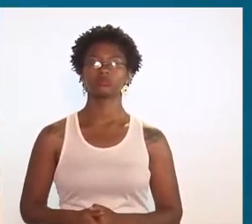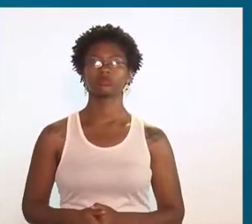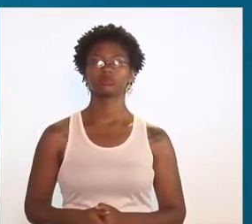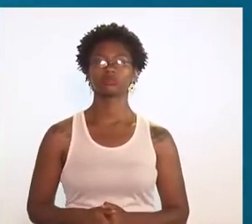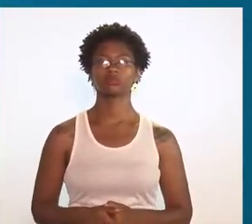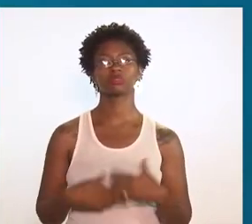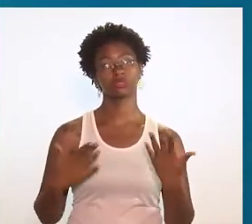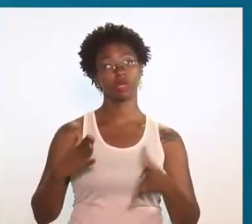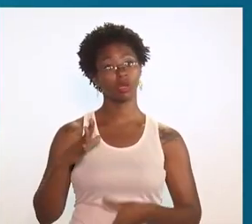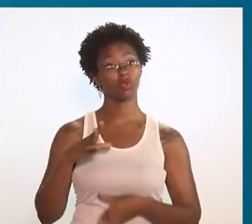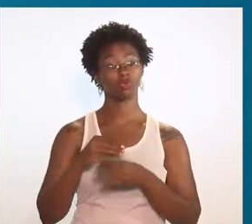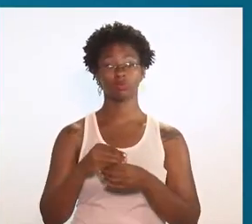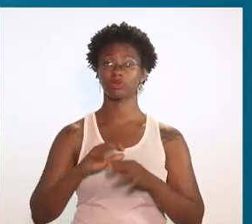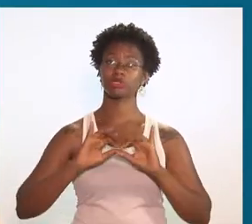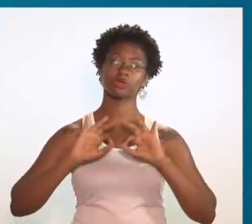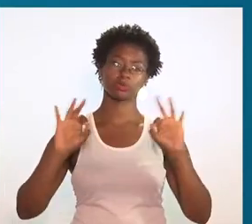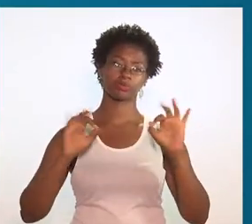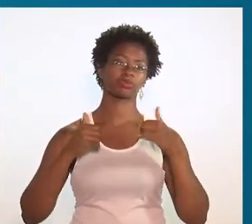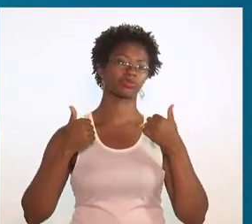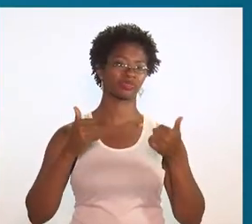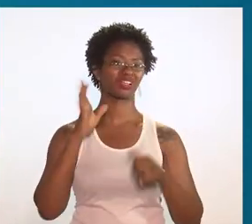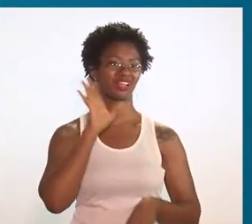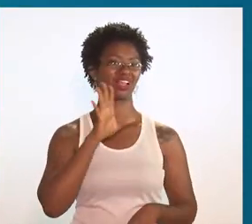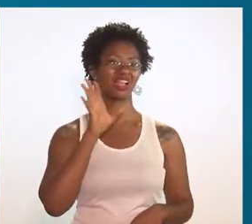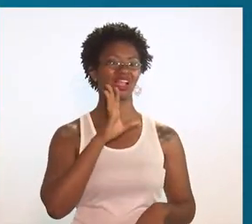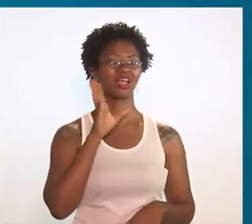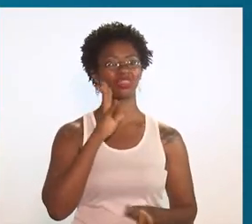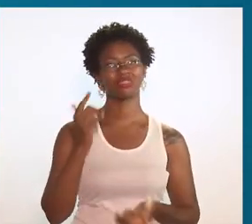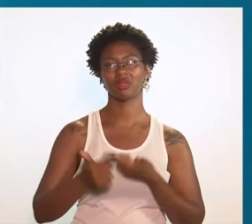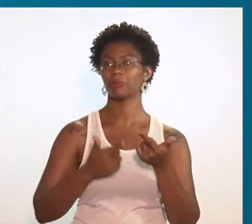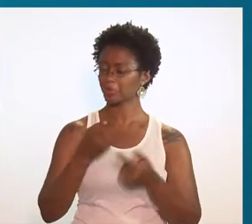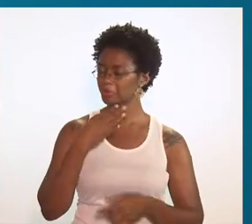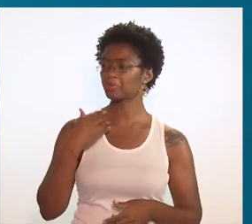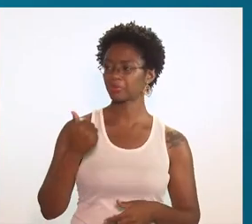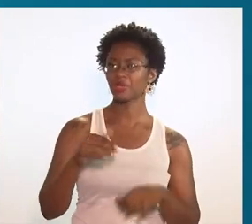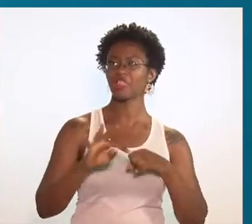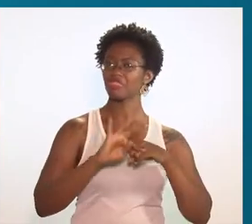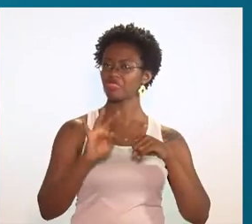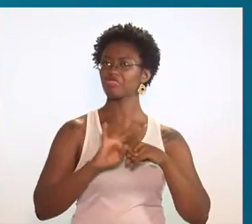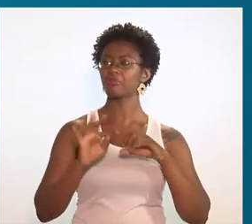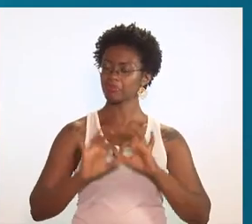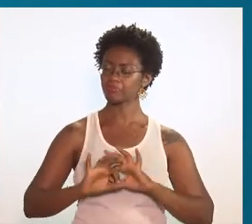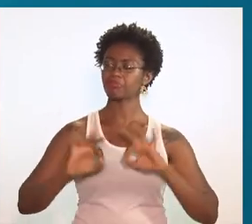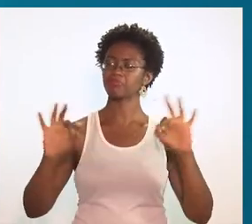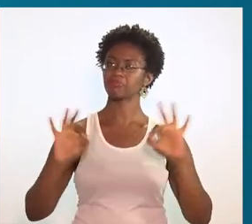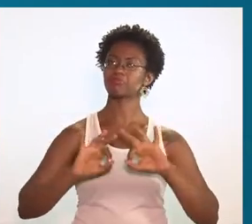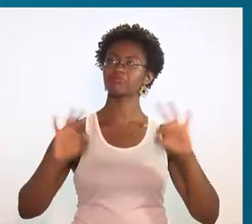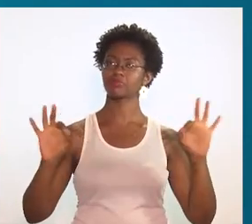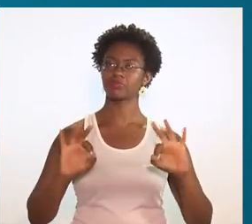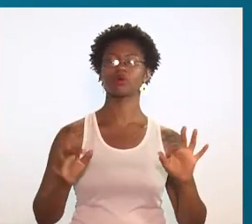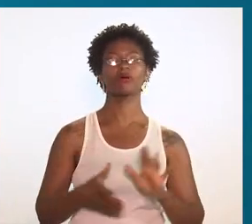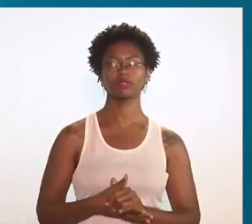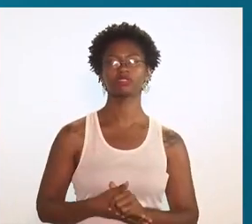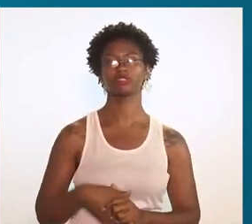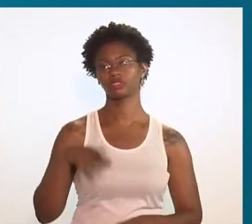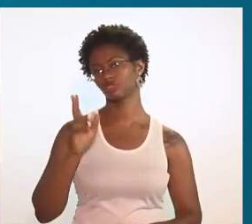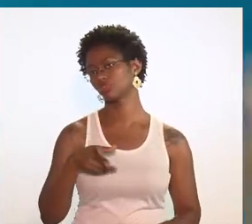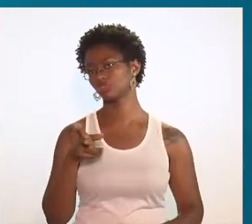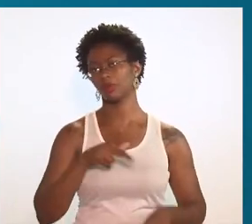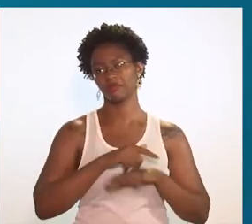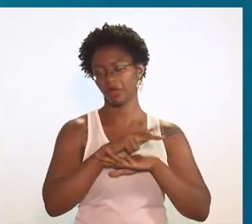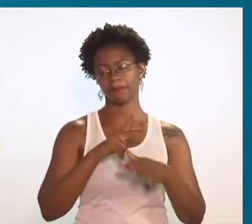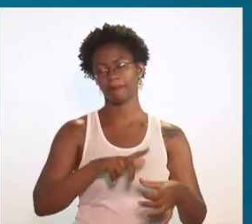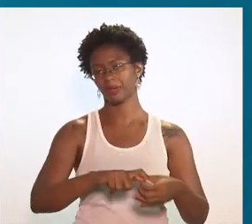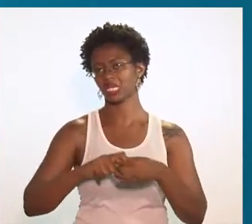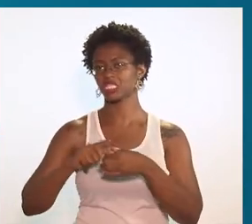enfim. Então, é uma contribuição bem bacana, é um trabalho bastante rico, muito robusto tecnicamente, que a gente fez desde